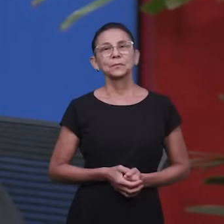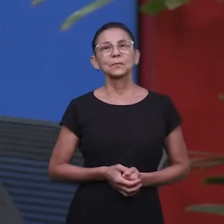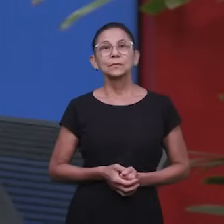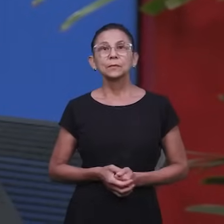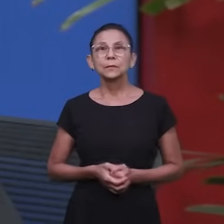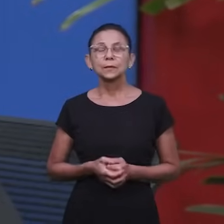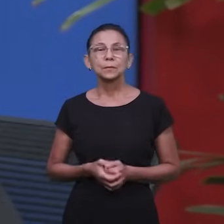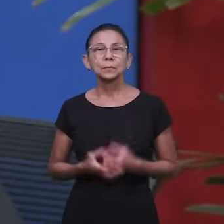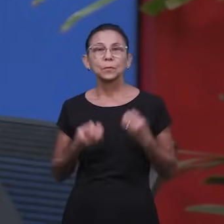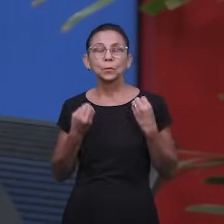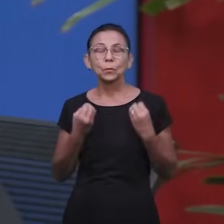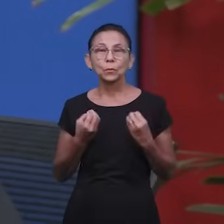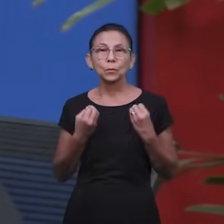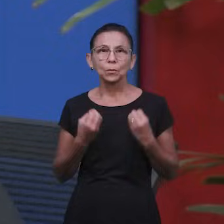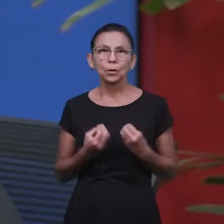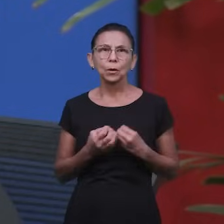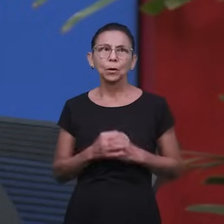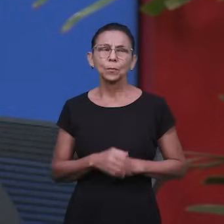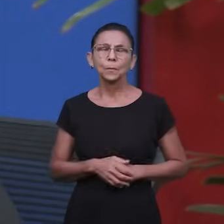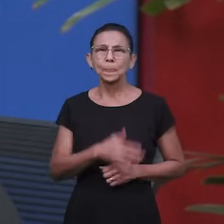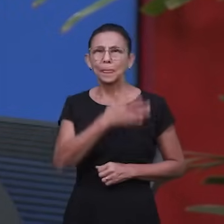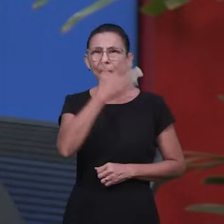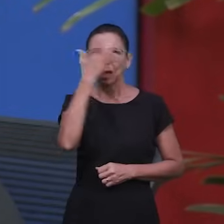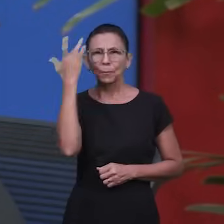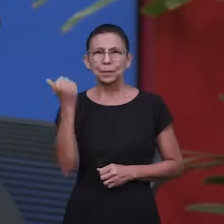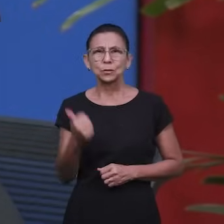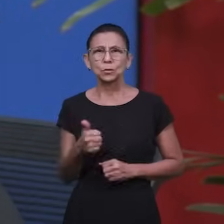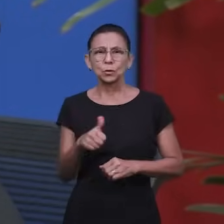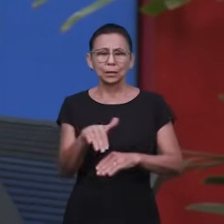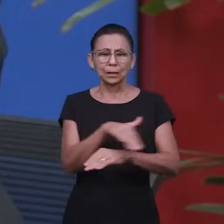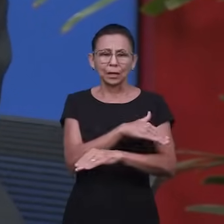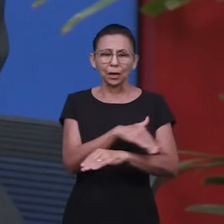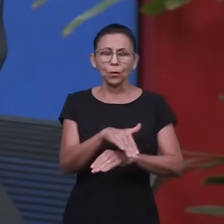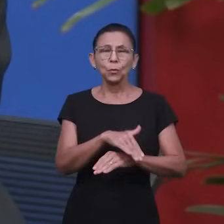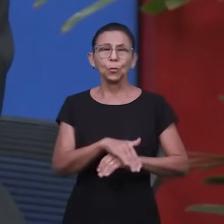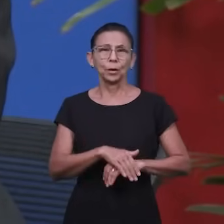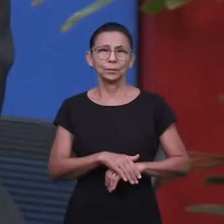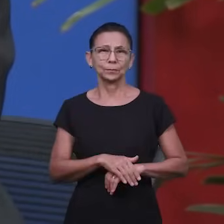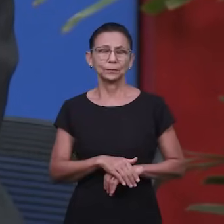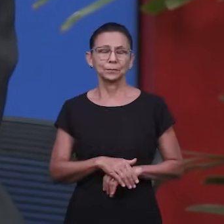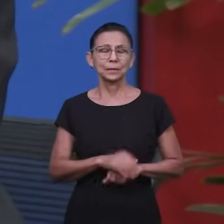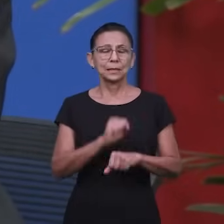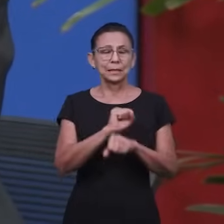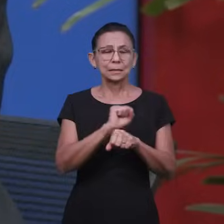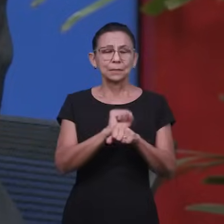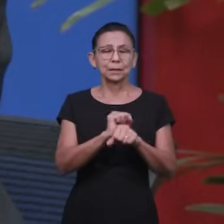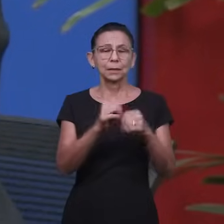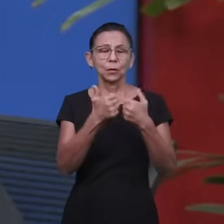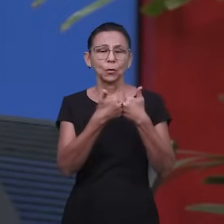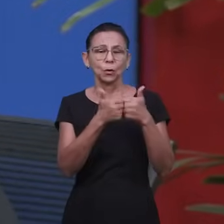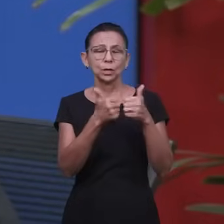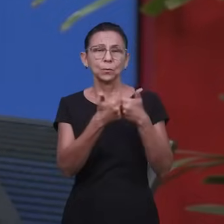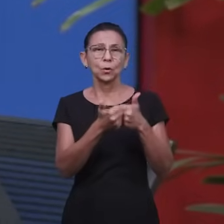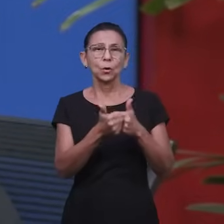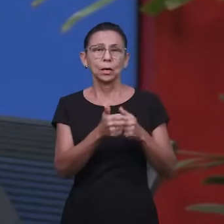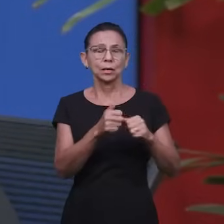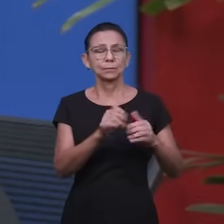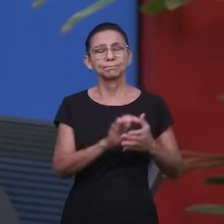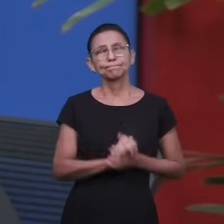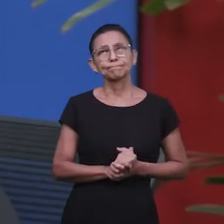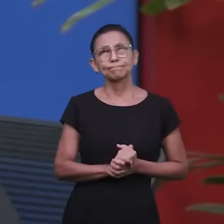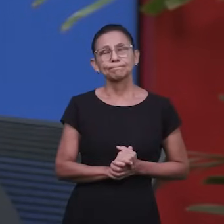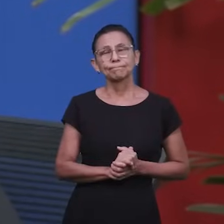numa aflição, numa angústia muito grande. E ouvir uma palavra ali que vem do Senhor, como